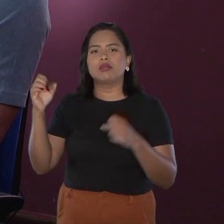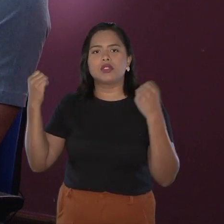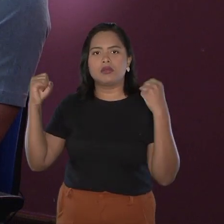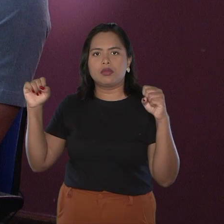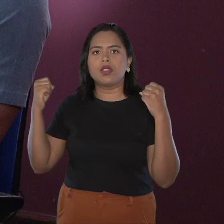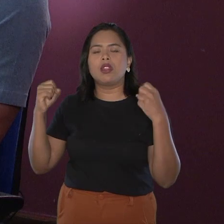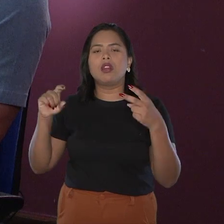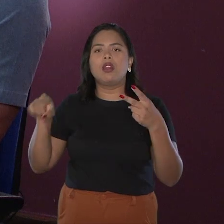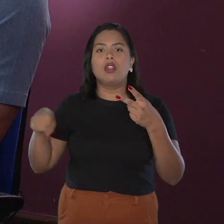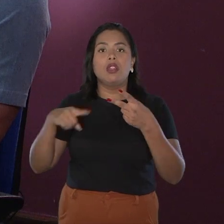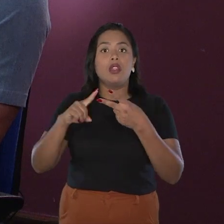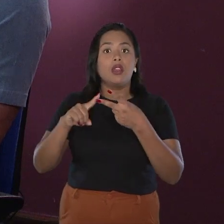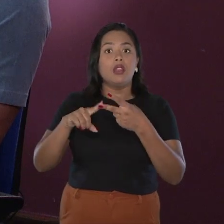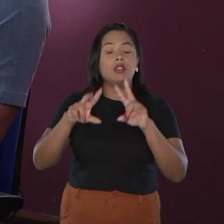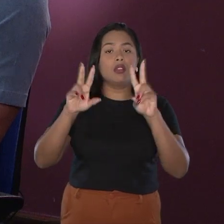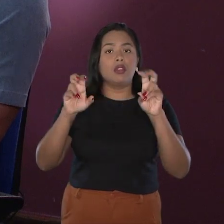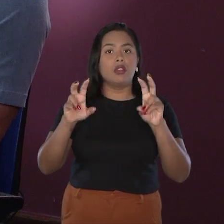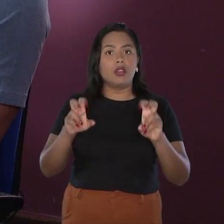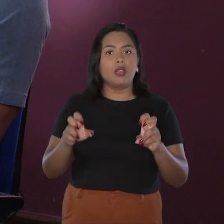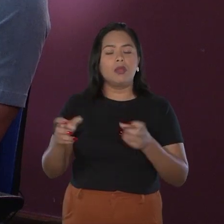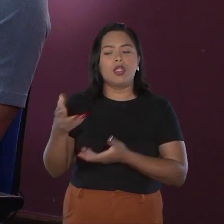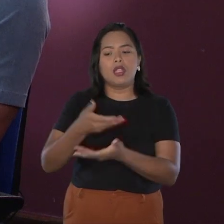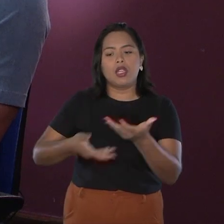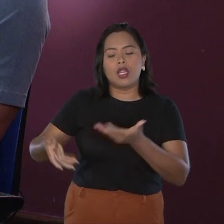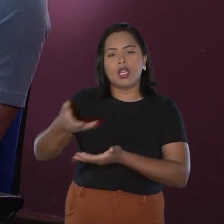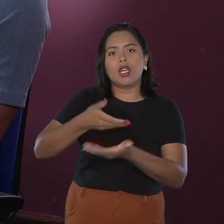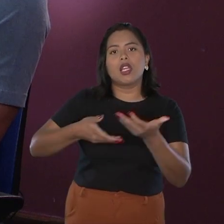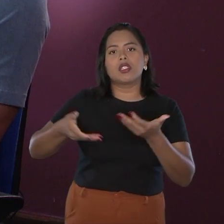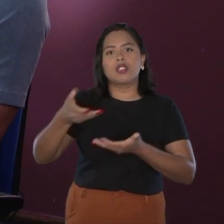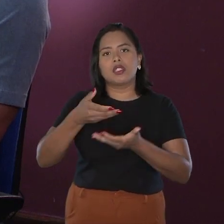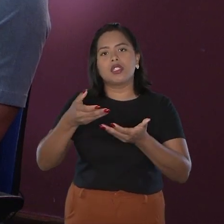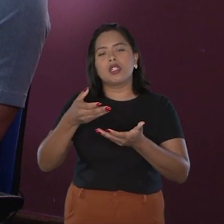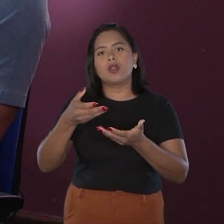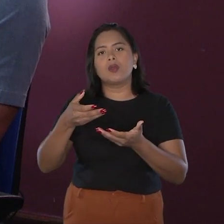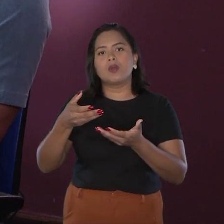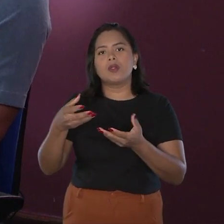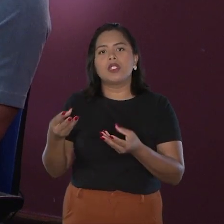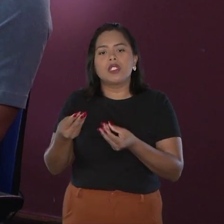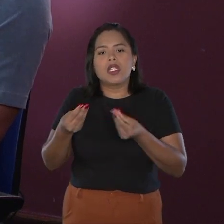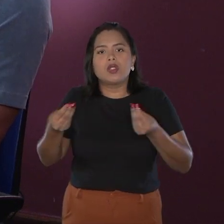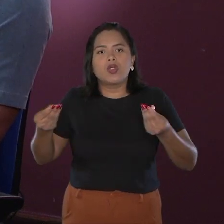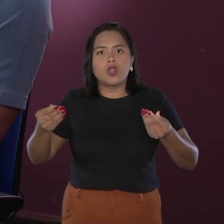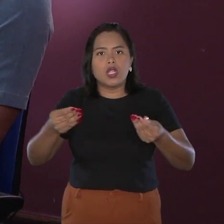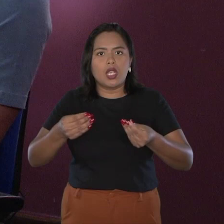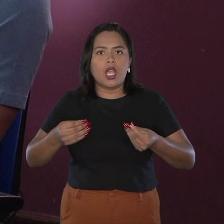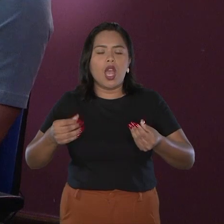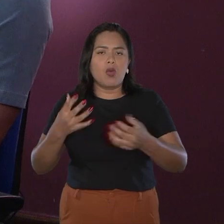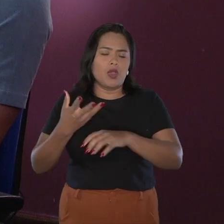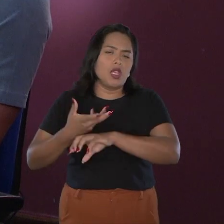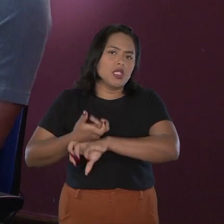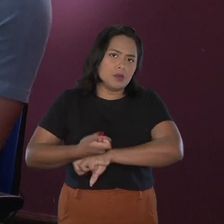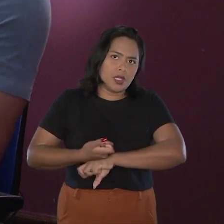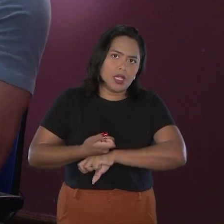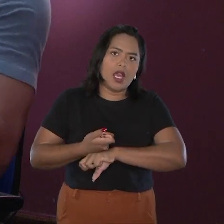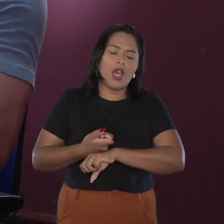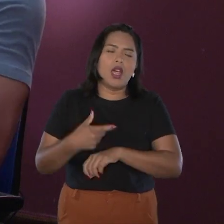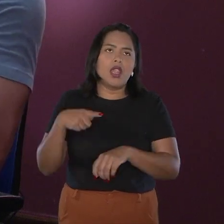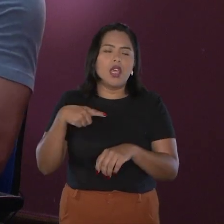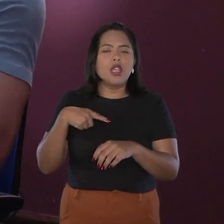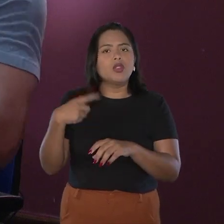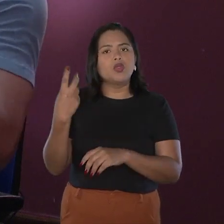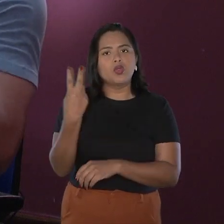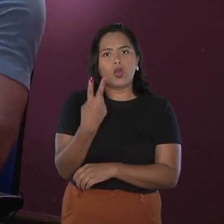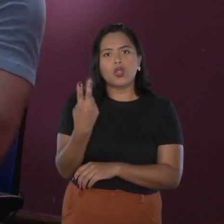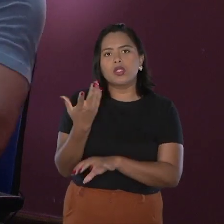vão falar dentro da temática sobre integração sensorial psicomotricidade dentro disciplinar nesse assunto como